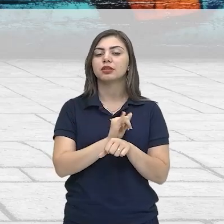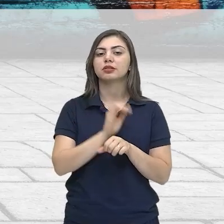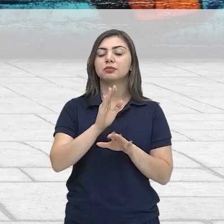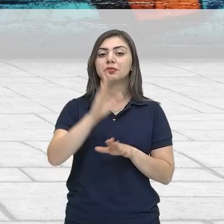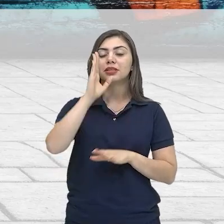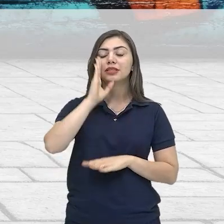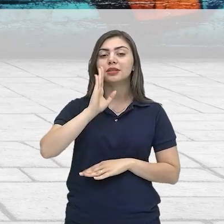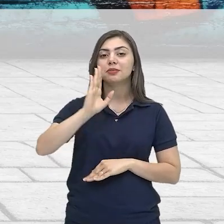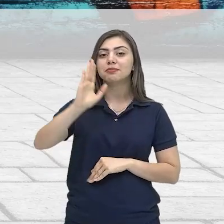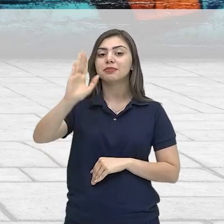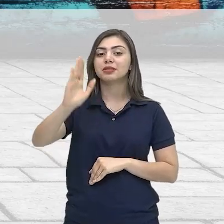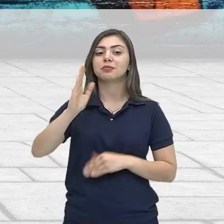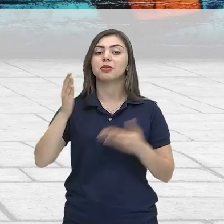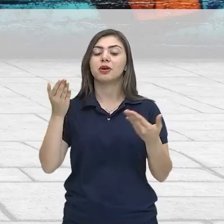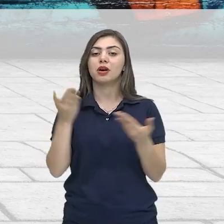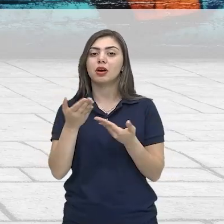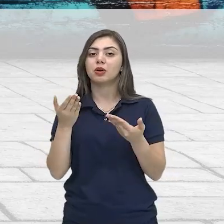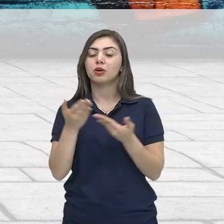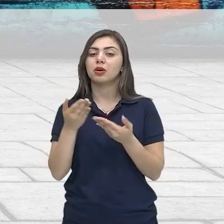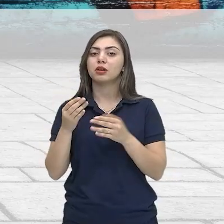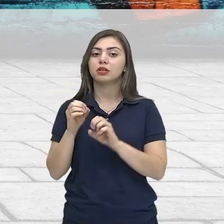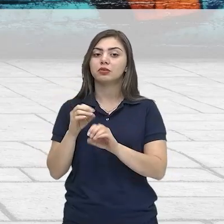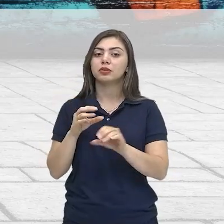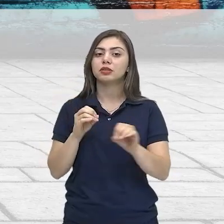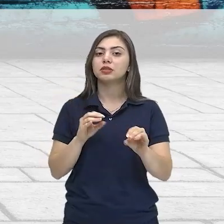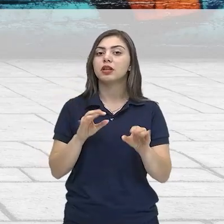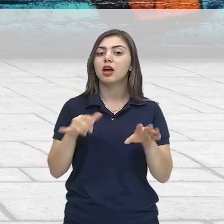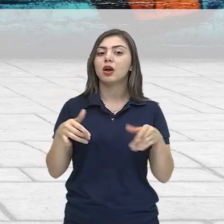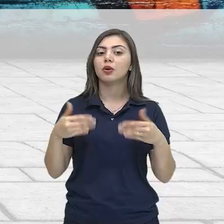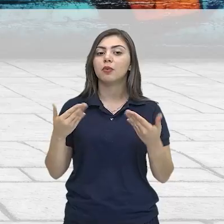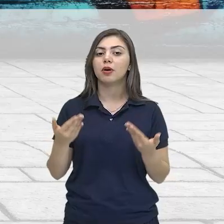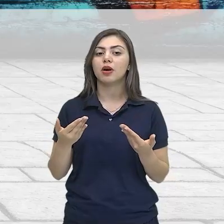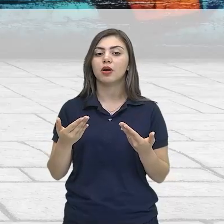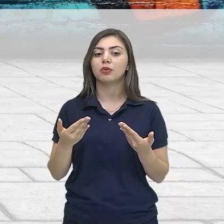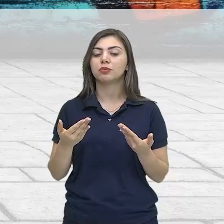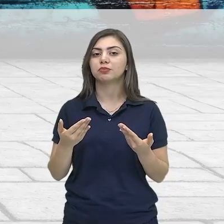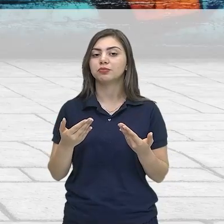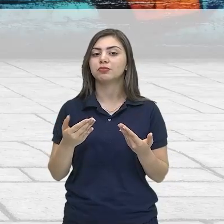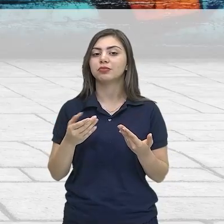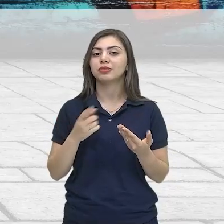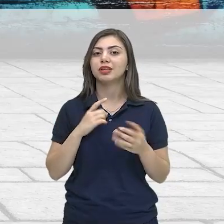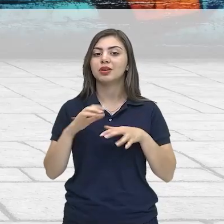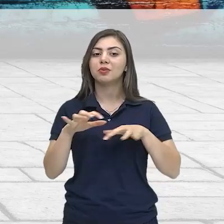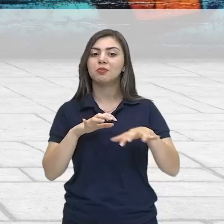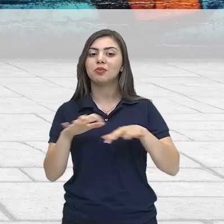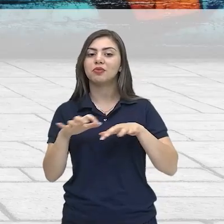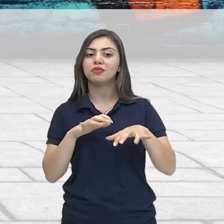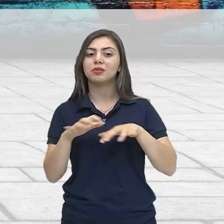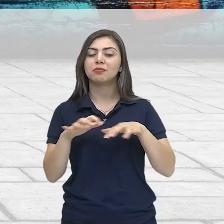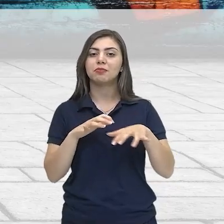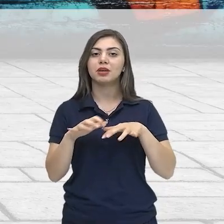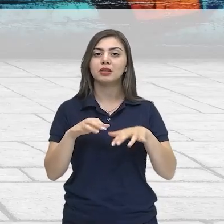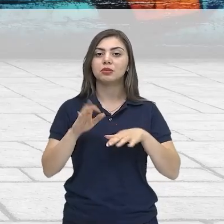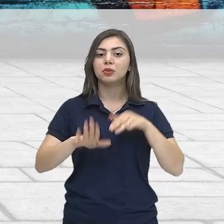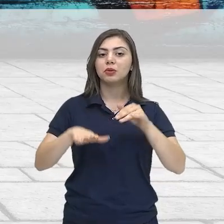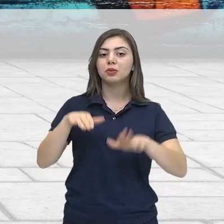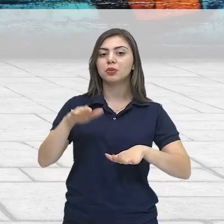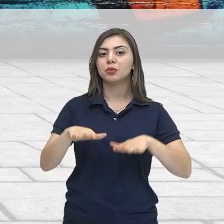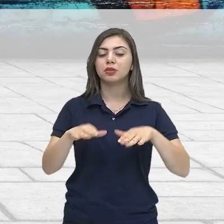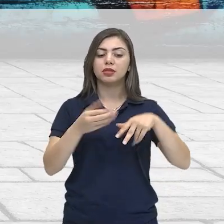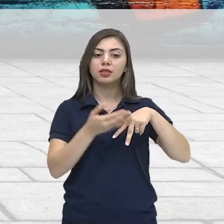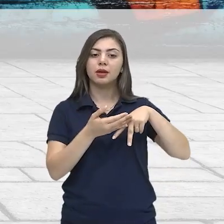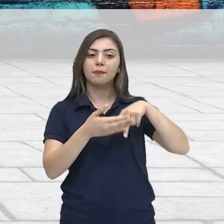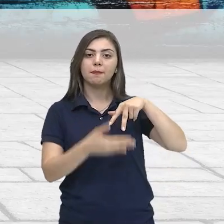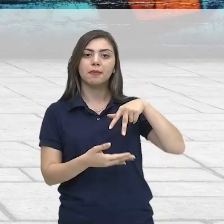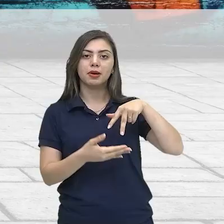importante base na dança é onde eu jogo as minhas pernas, tanto à direita quanto à esquerda, nas diagonais,